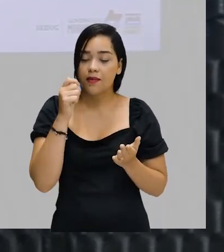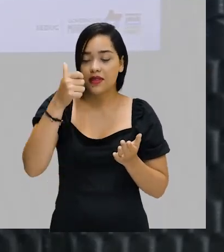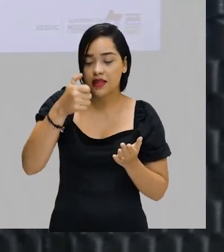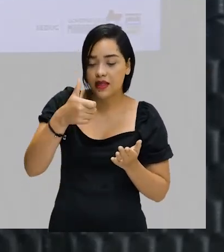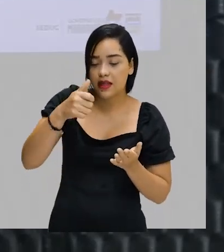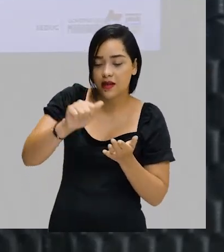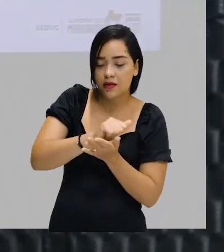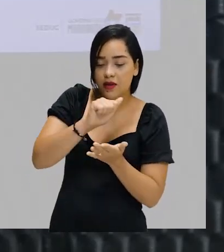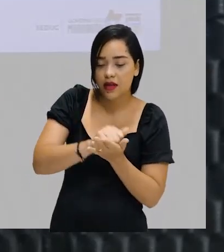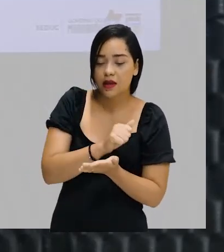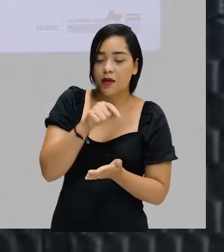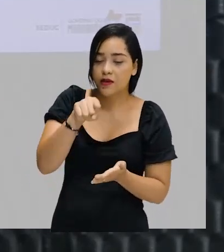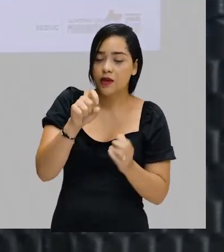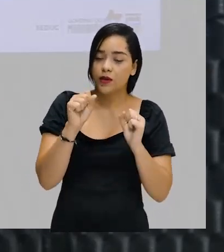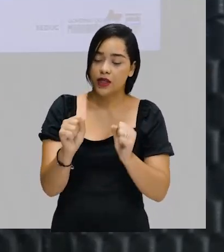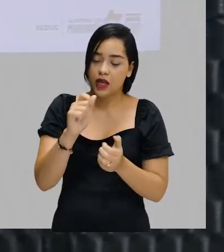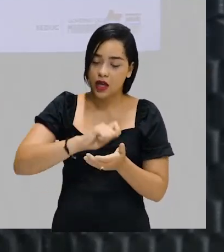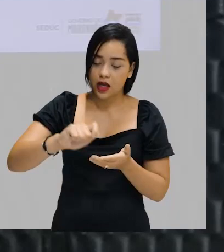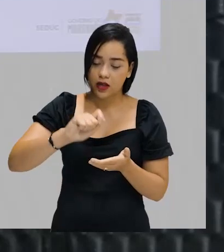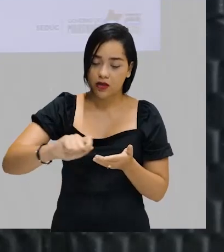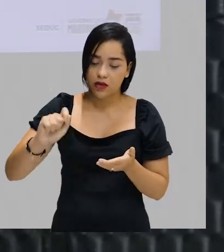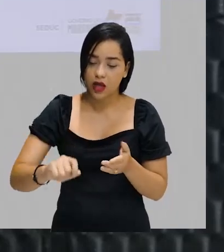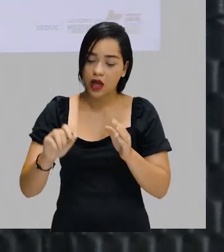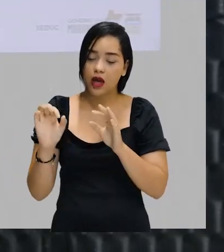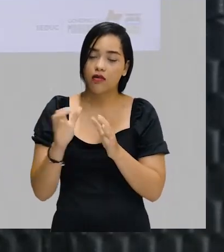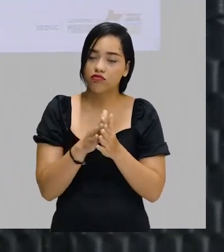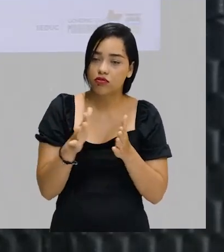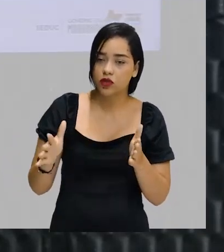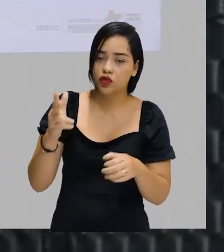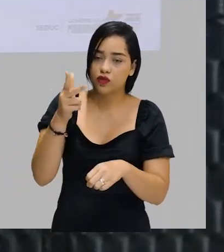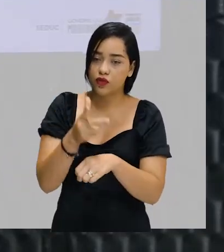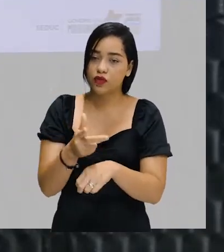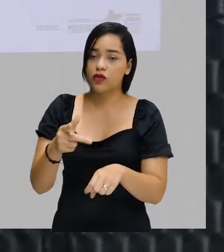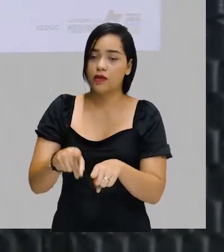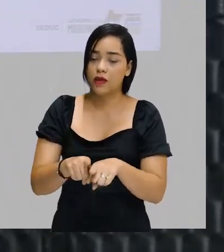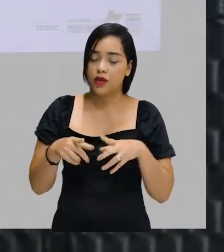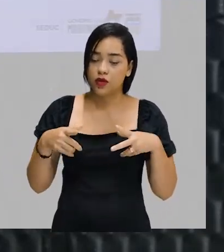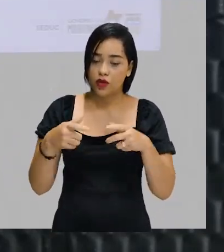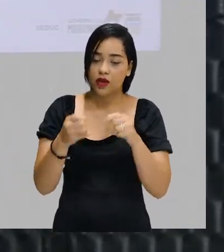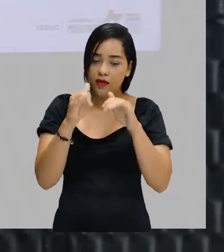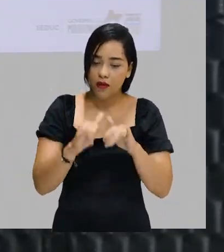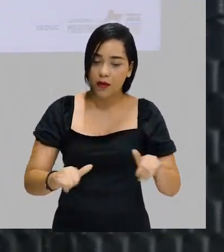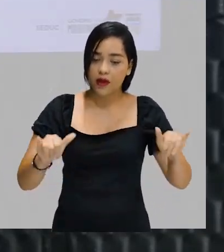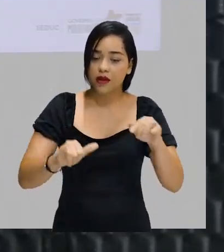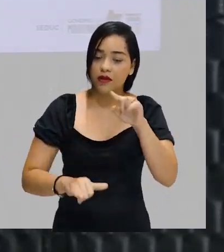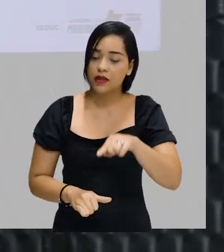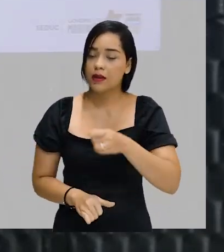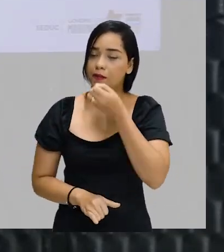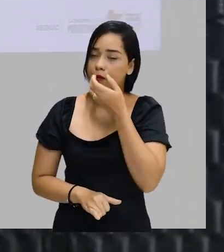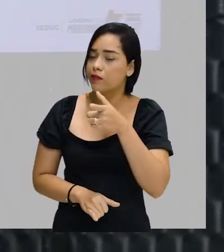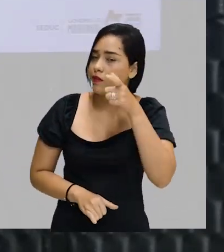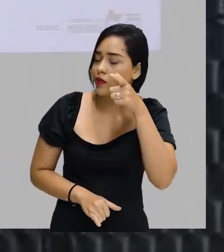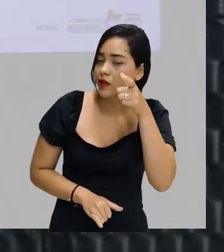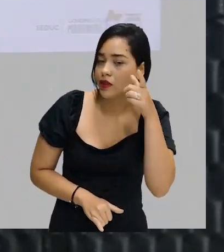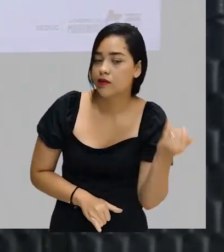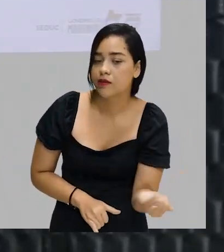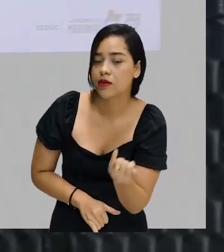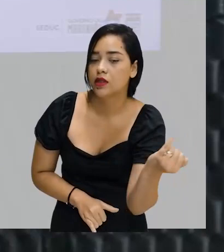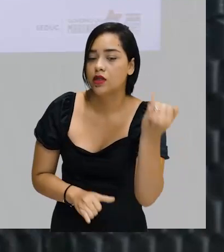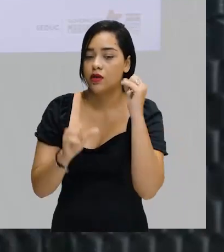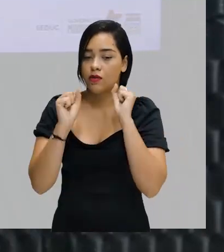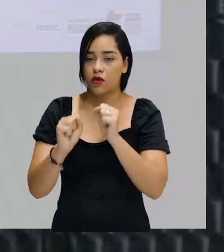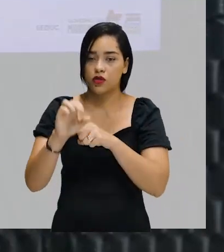para você fazer as devidas anotações ao longo do vídeo. E toda a informação que você achar interessante e importante, você